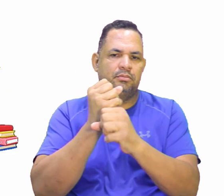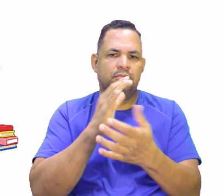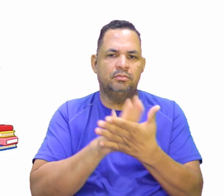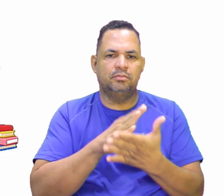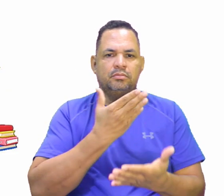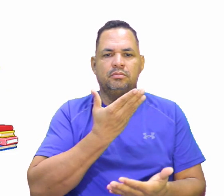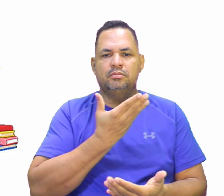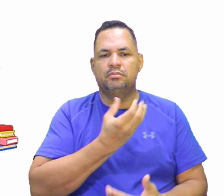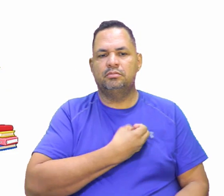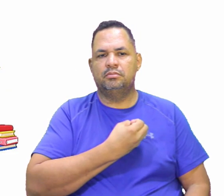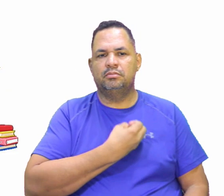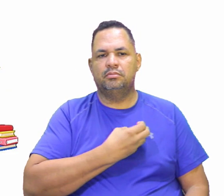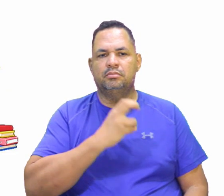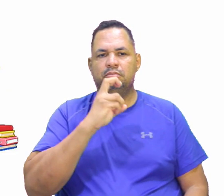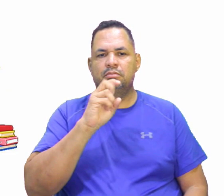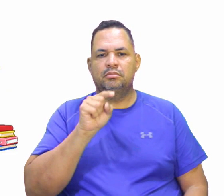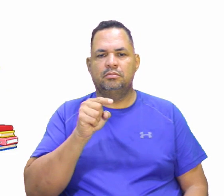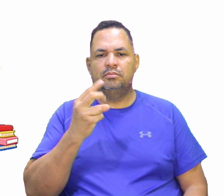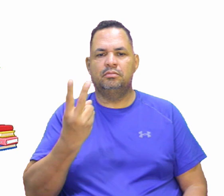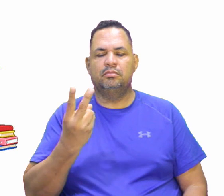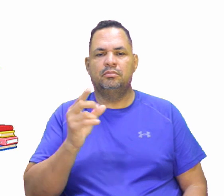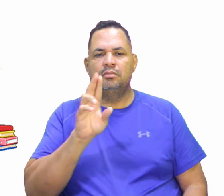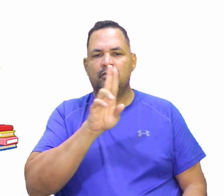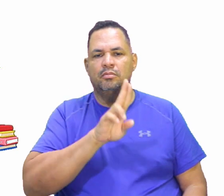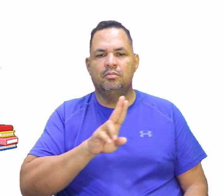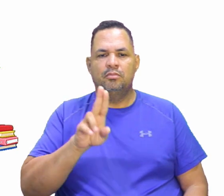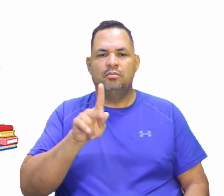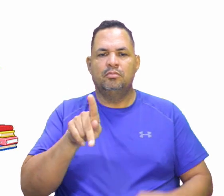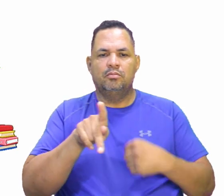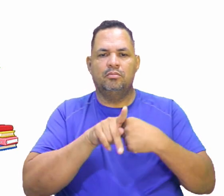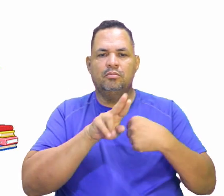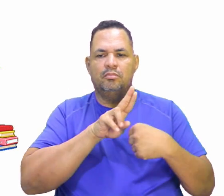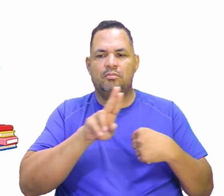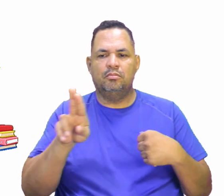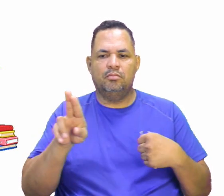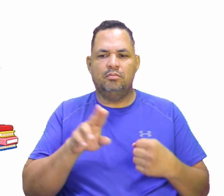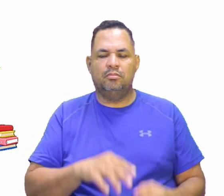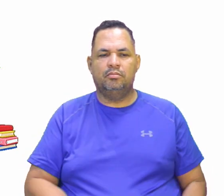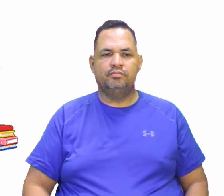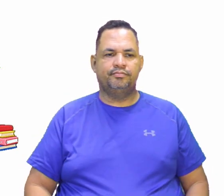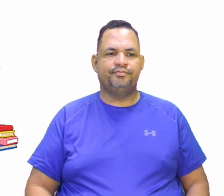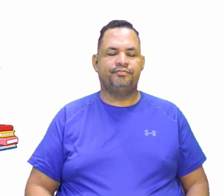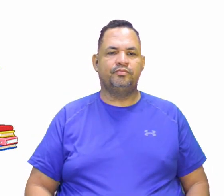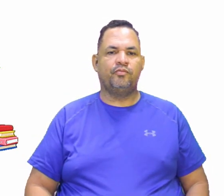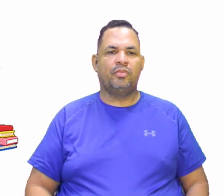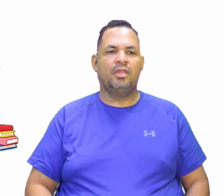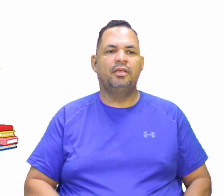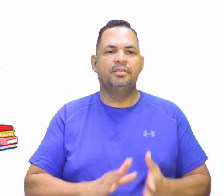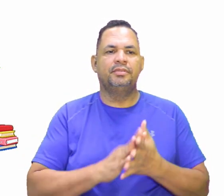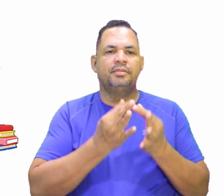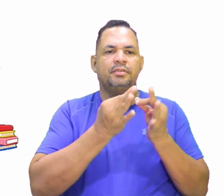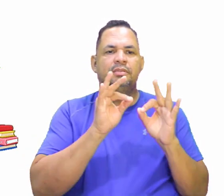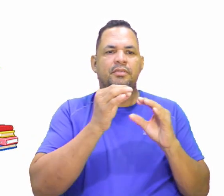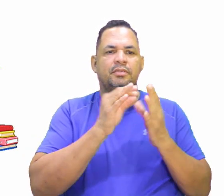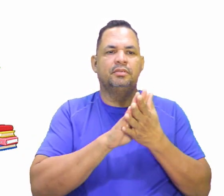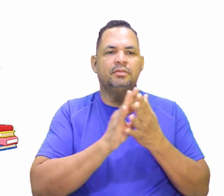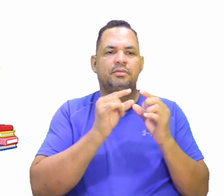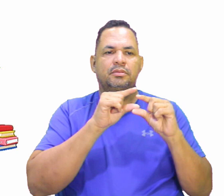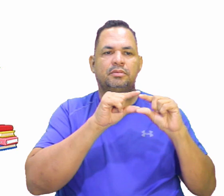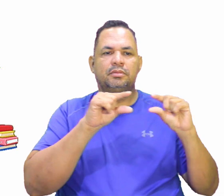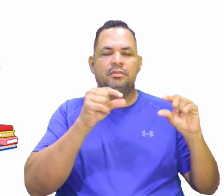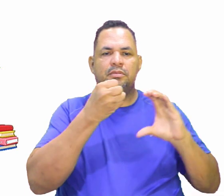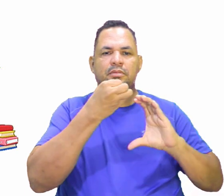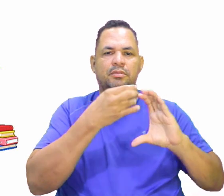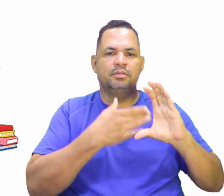aula 51.2, falando, né, da colocação pronominal. Nós temos aqui as funções sintáticas dos pronomes oblíquos. Ó,